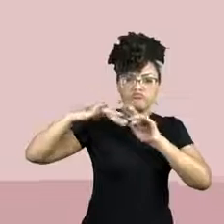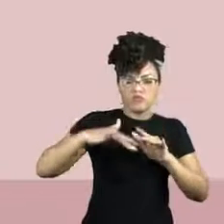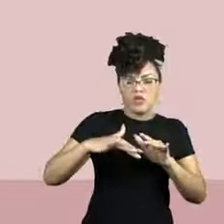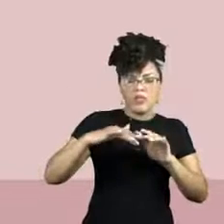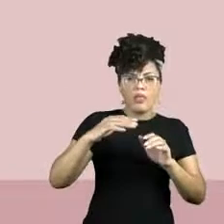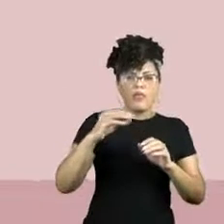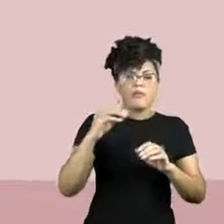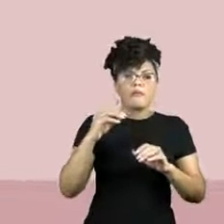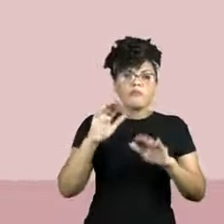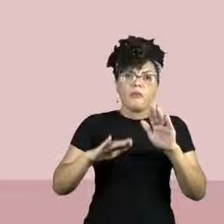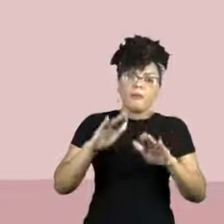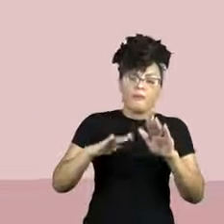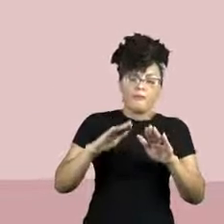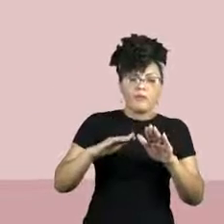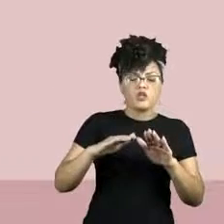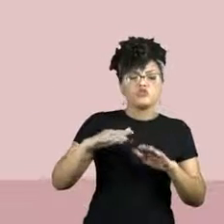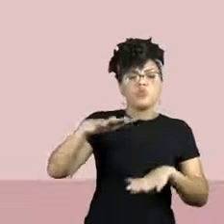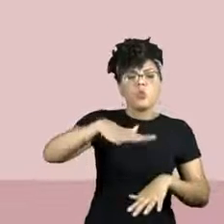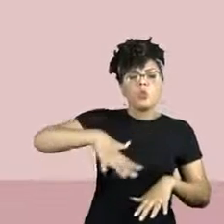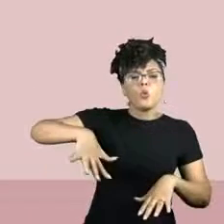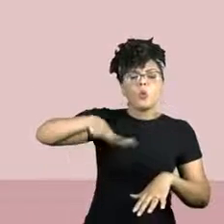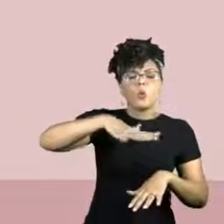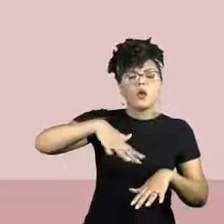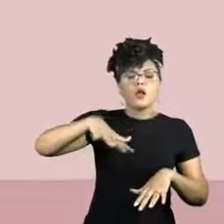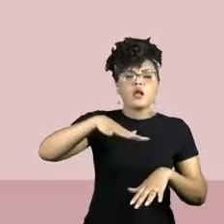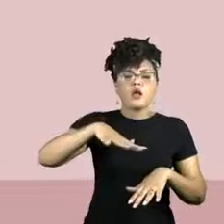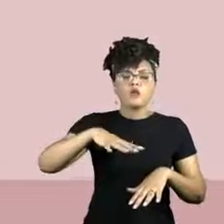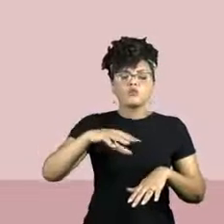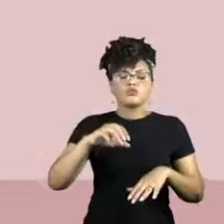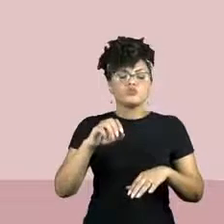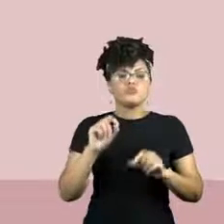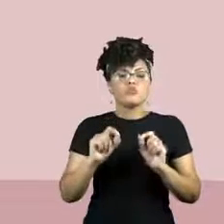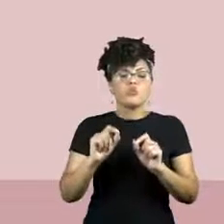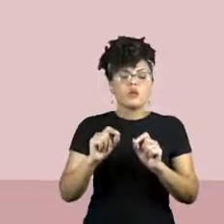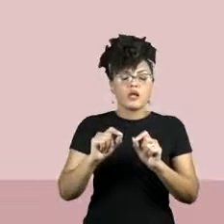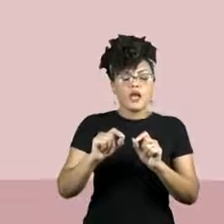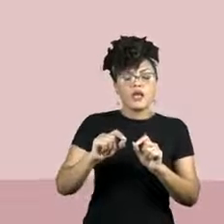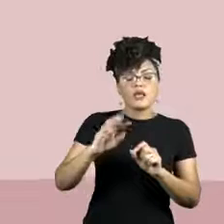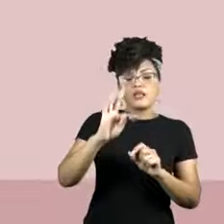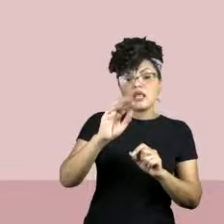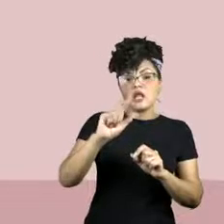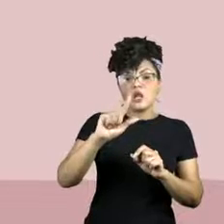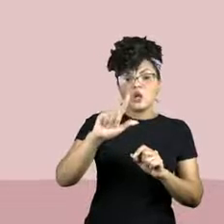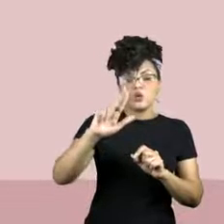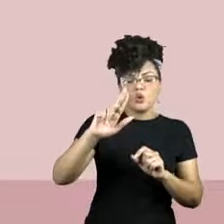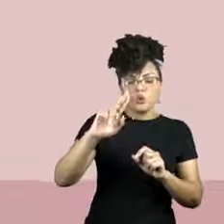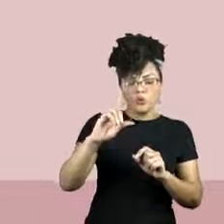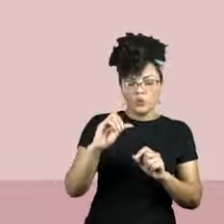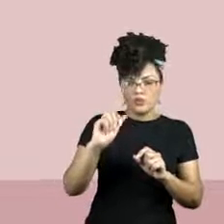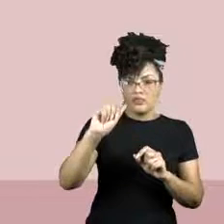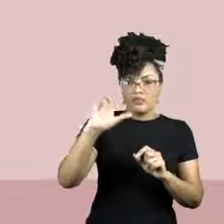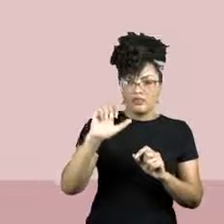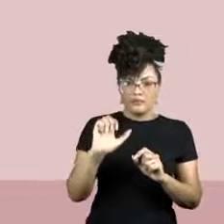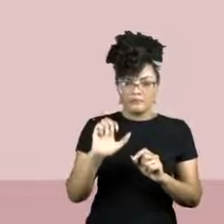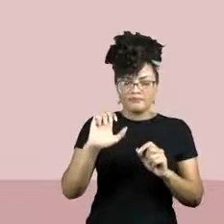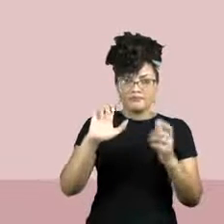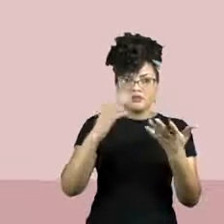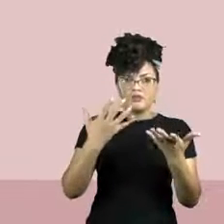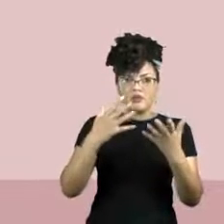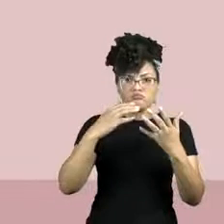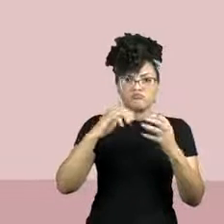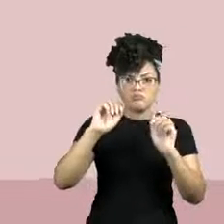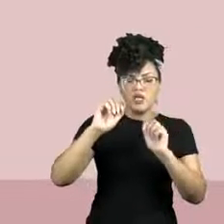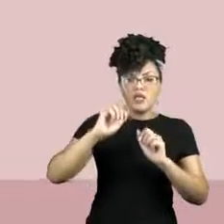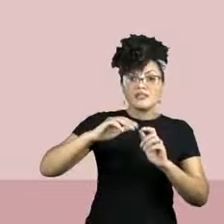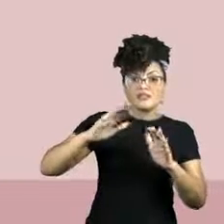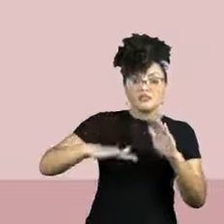eles estão dentro do talude. Por que isso é importante? Porque muitos taludes eles são tão grandes e possuem tantas inclinações que,